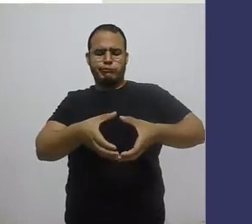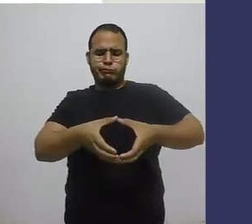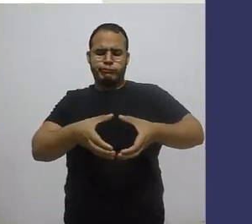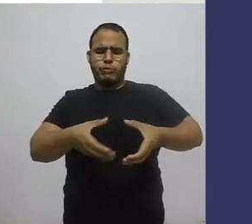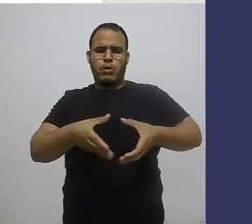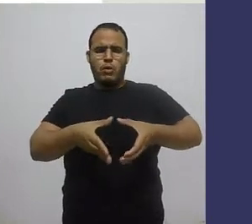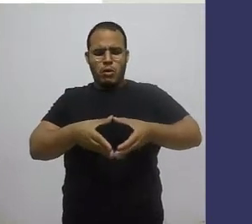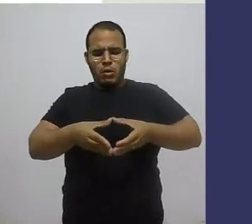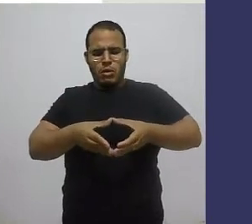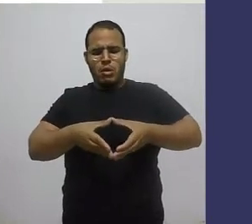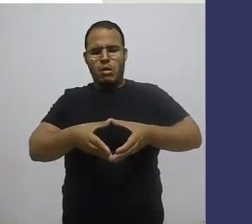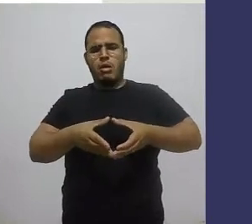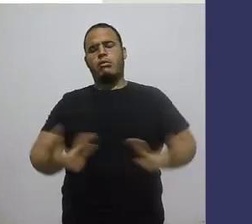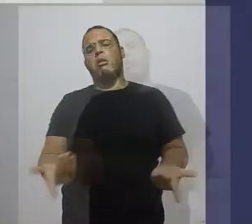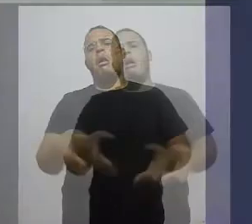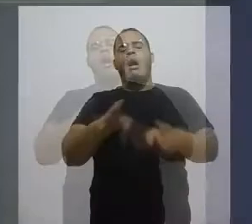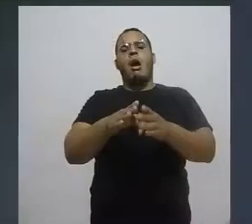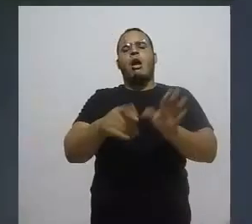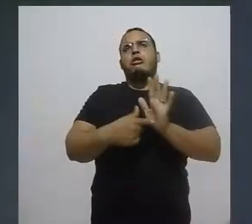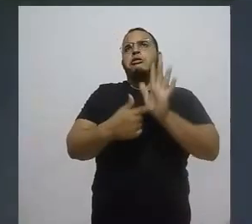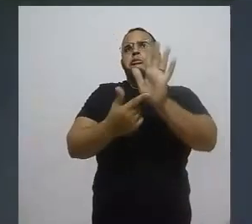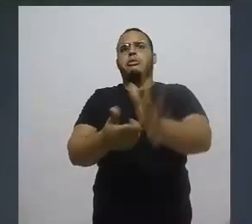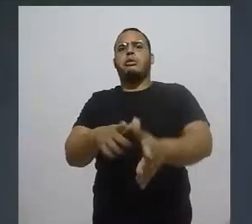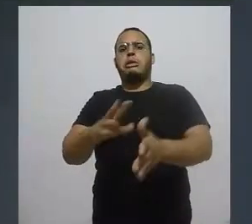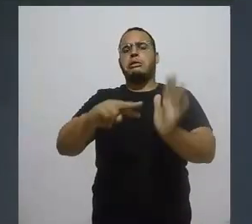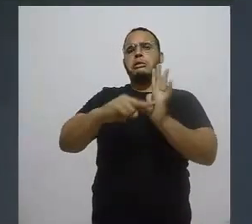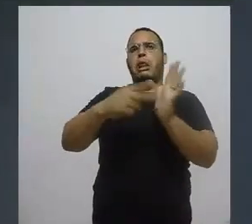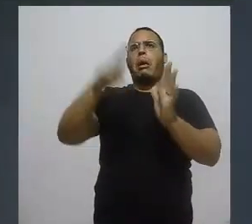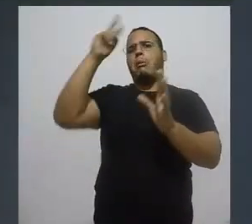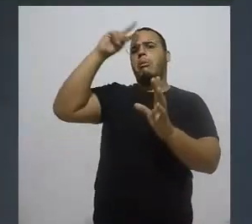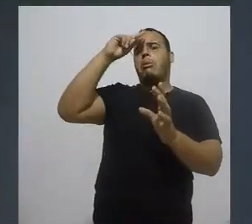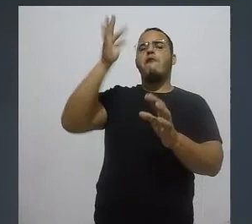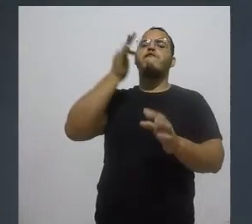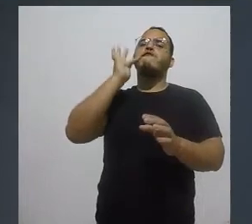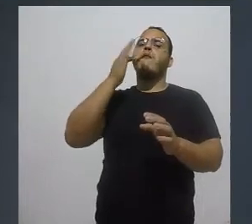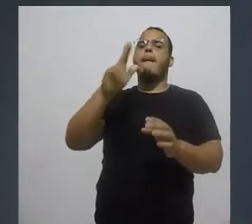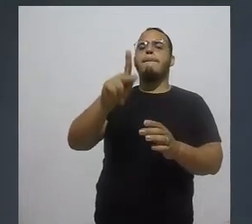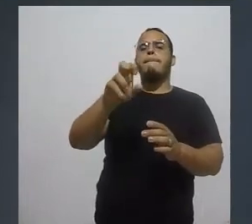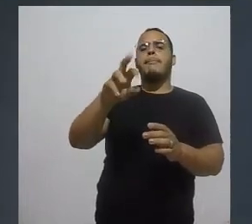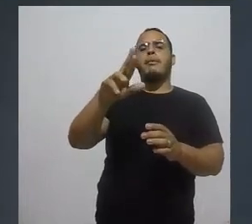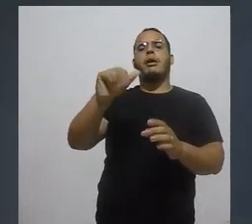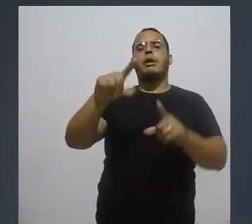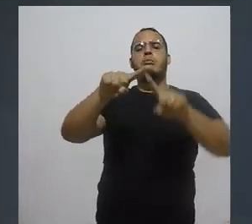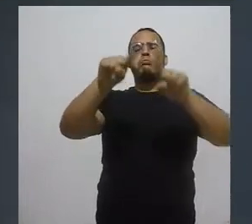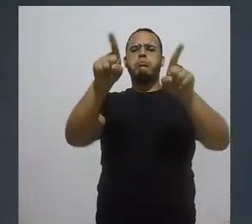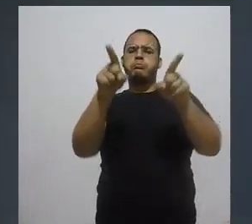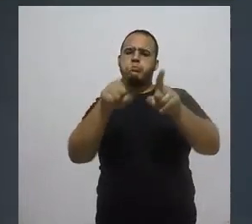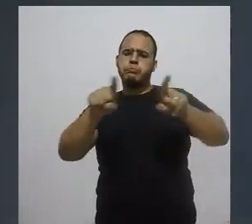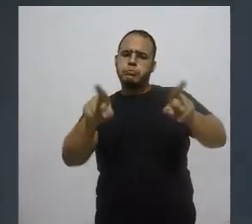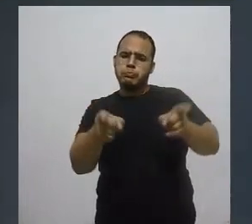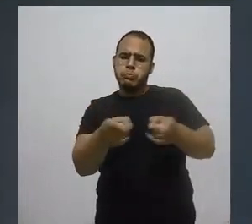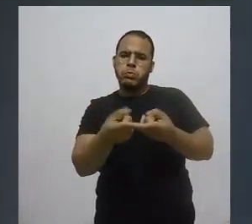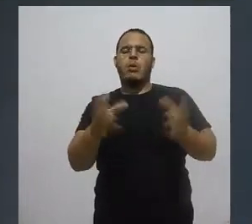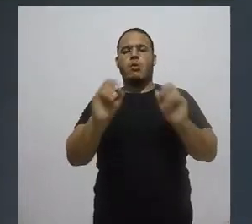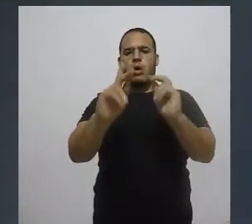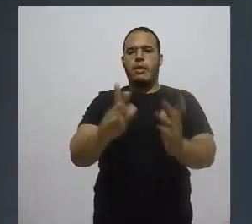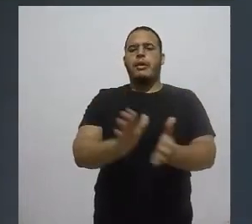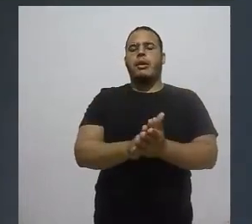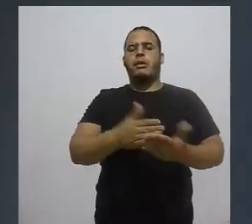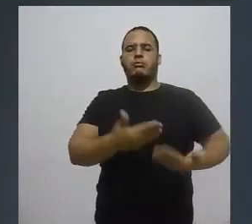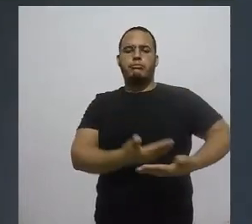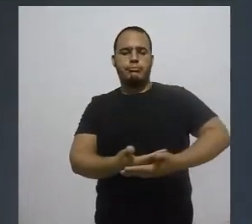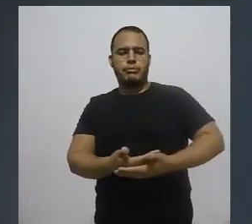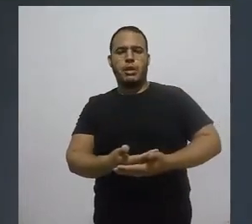pera invertida, certo? E aí é no útero que vai ter o desenvolvimento do bebê durante a gravidez, ok? Então é um órgão